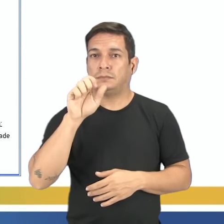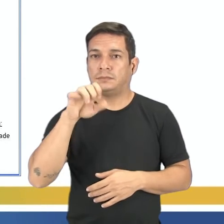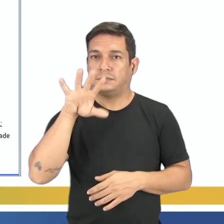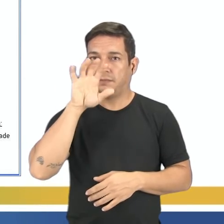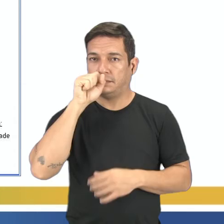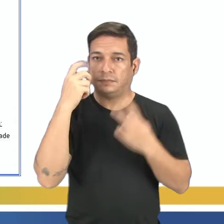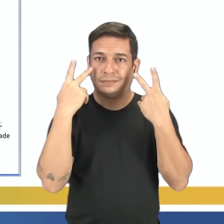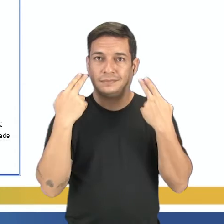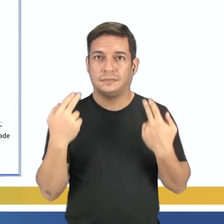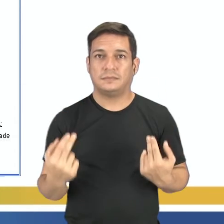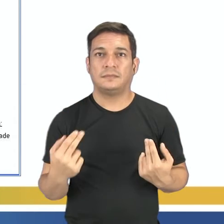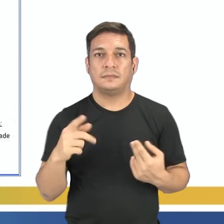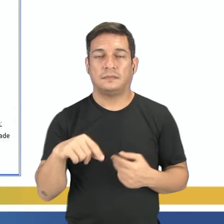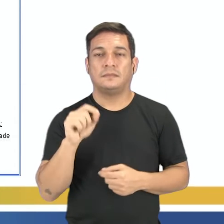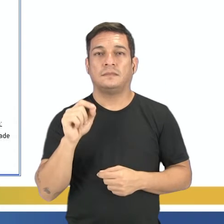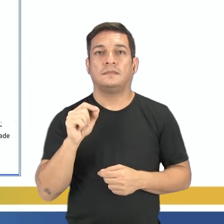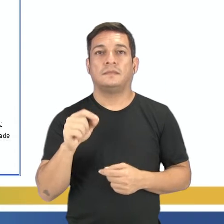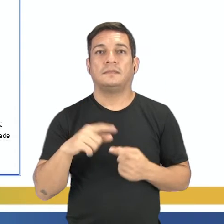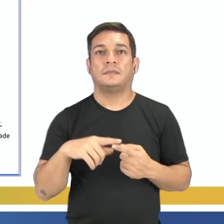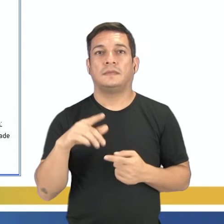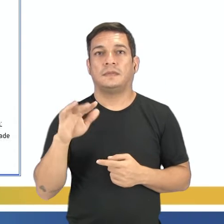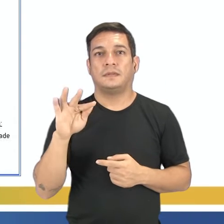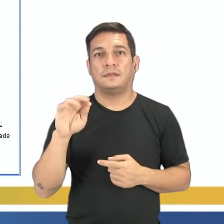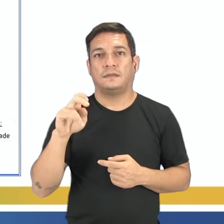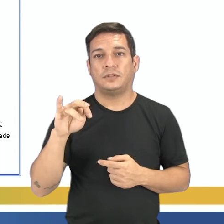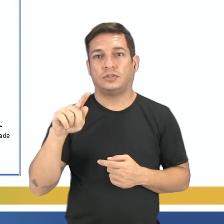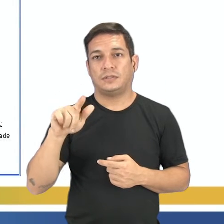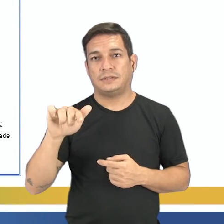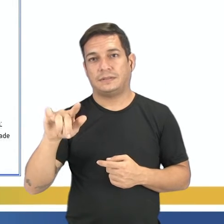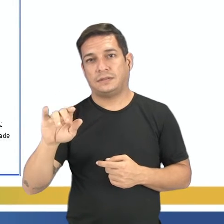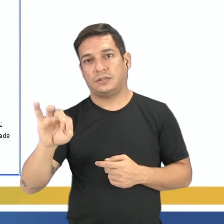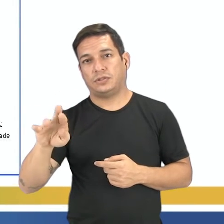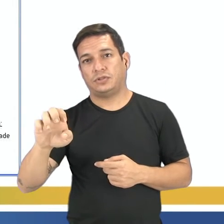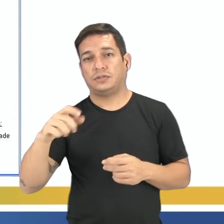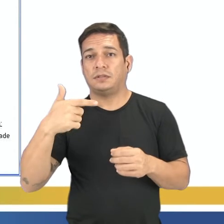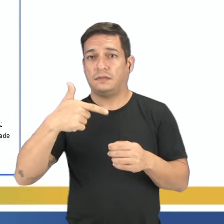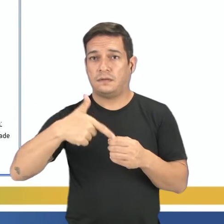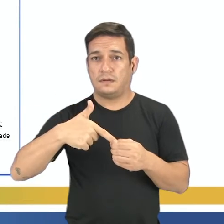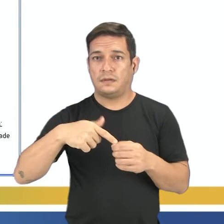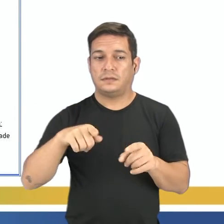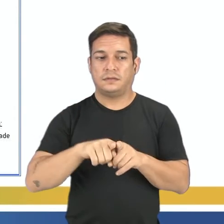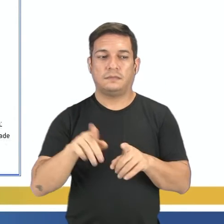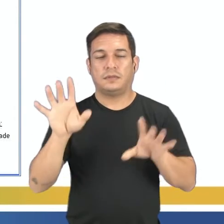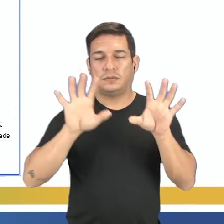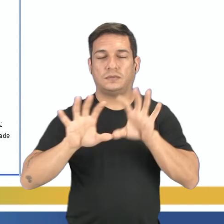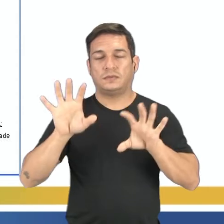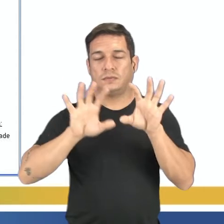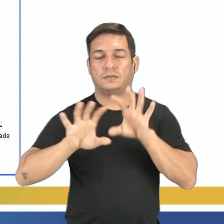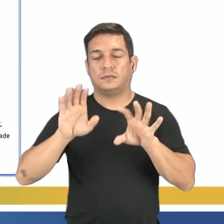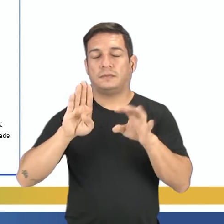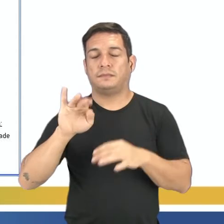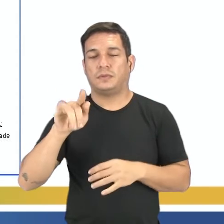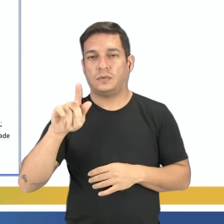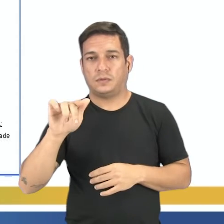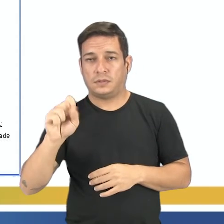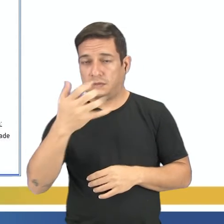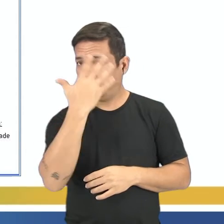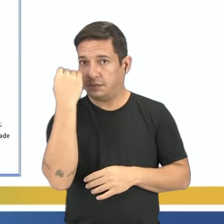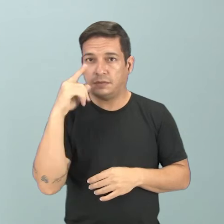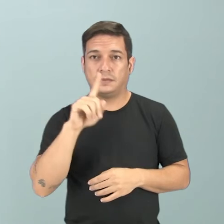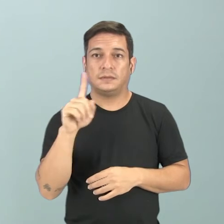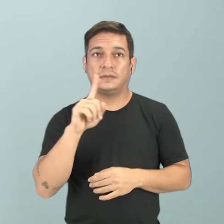nos biodigestores é o quê? Fertilizante e gás combustível. O gás combustível é o biogás. Não